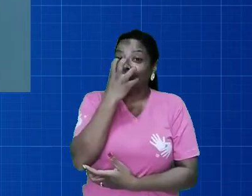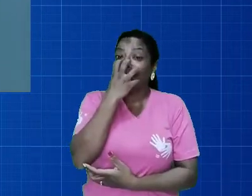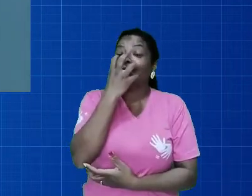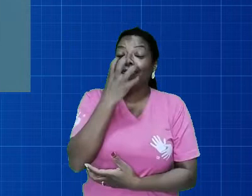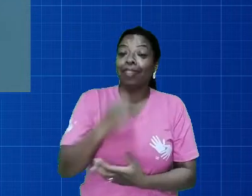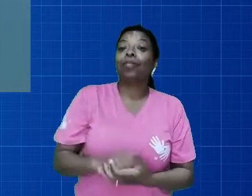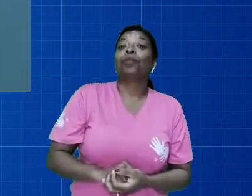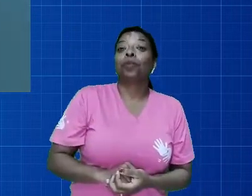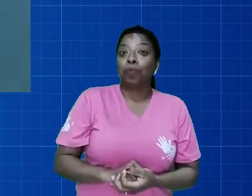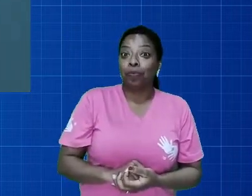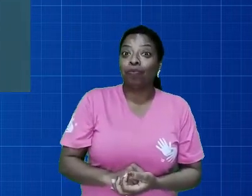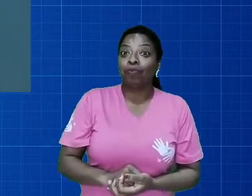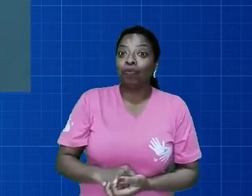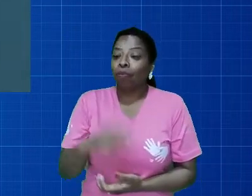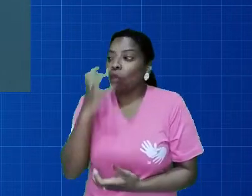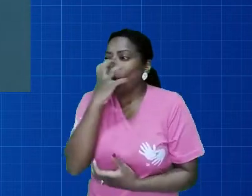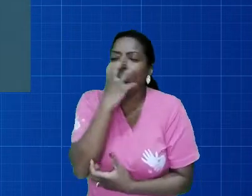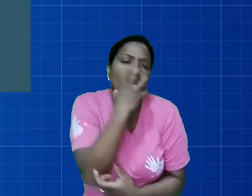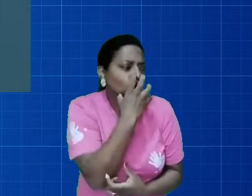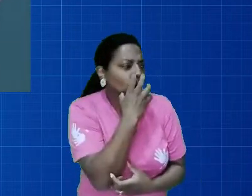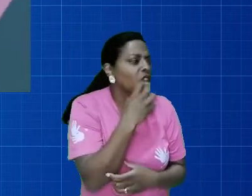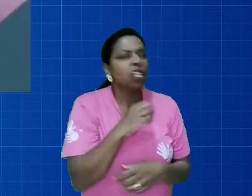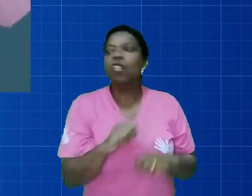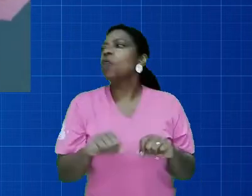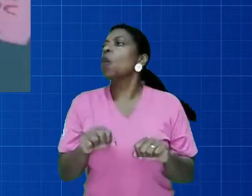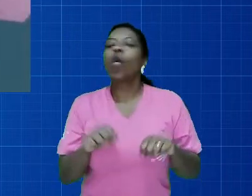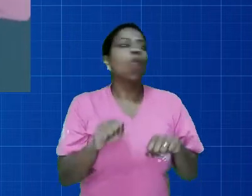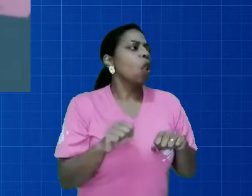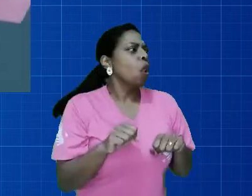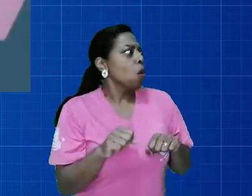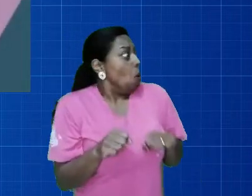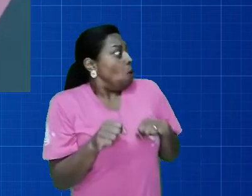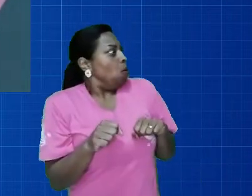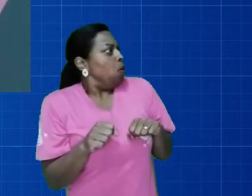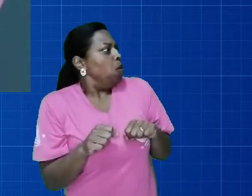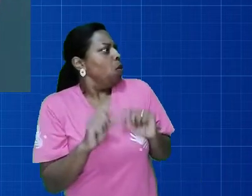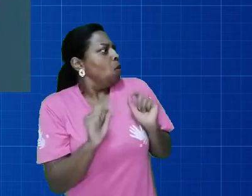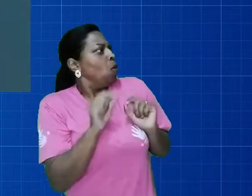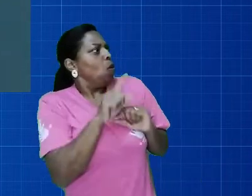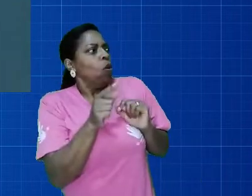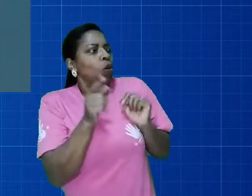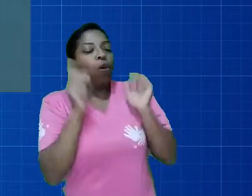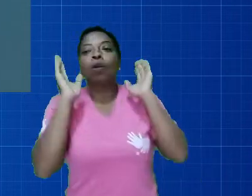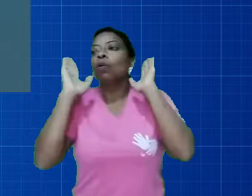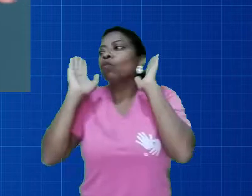Cachorro, que achou muito estranho o zurrar do...